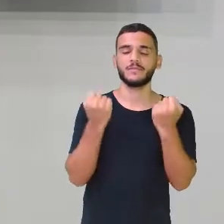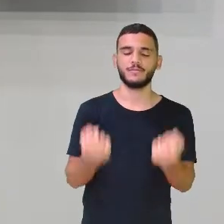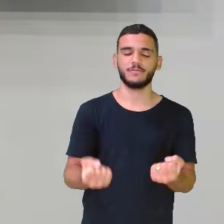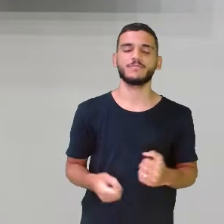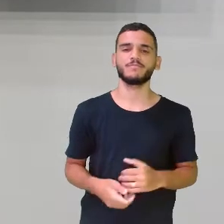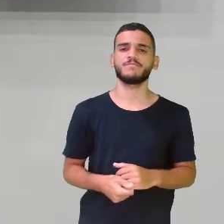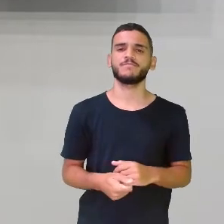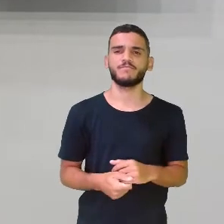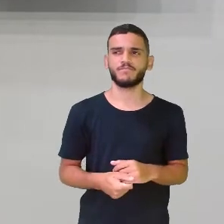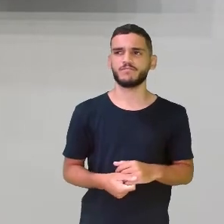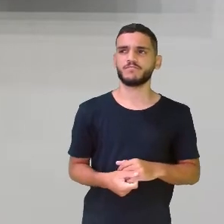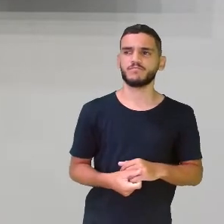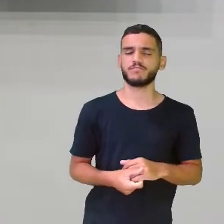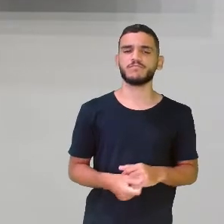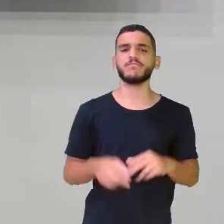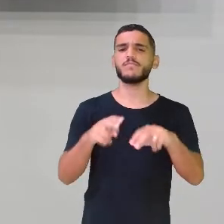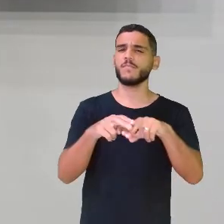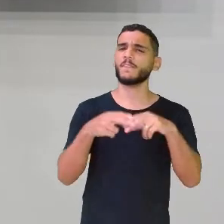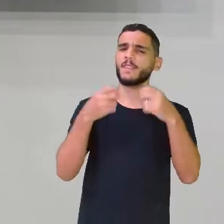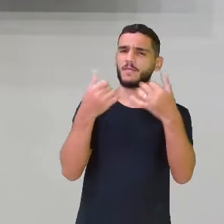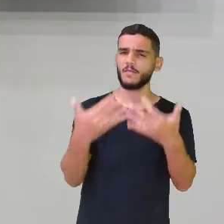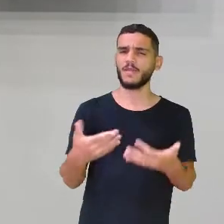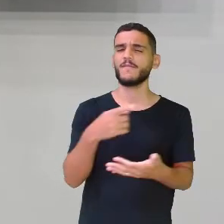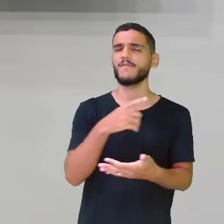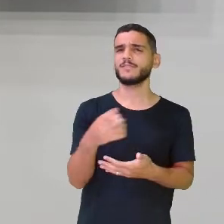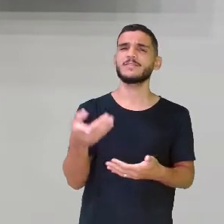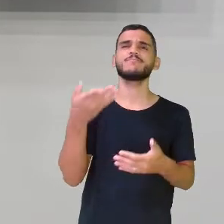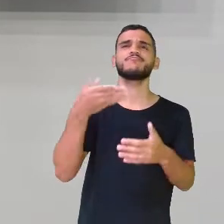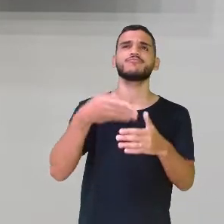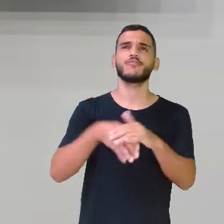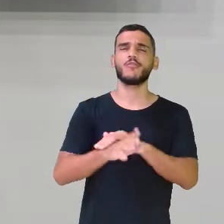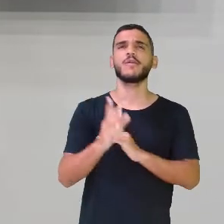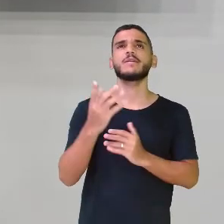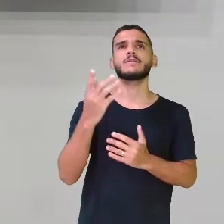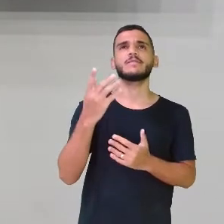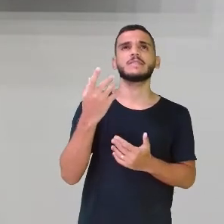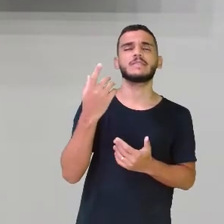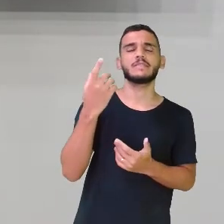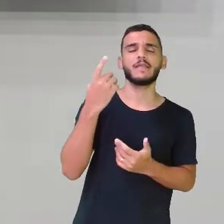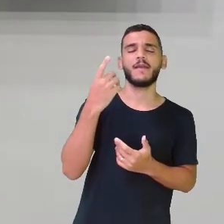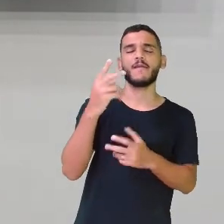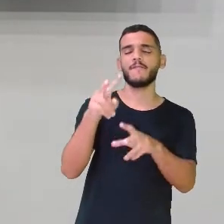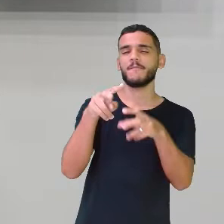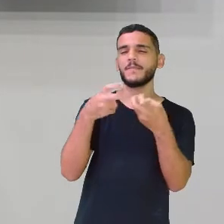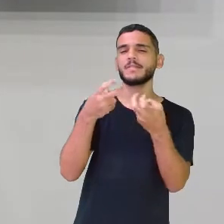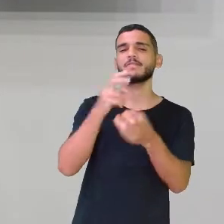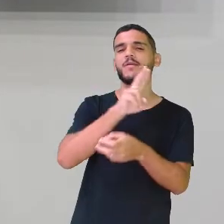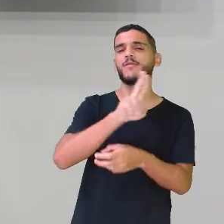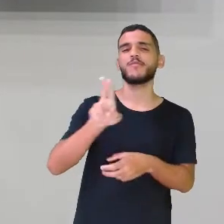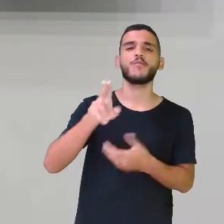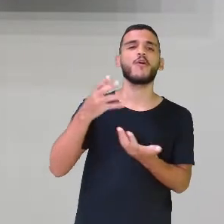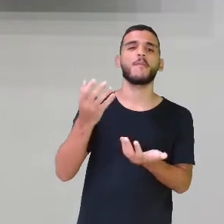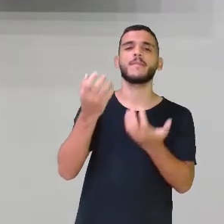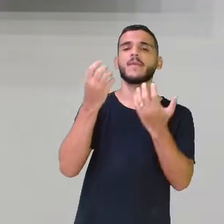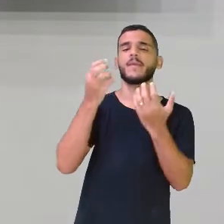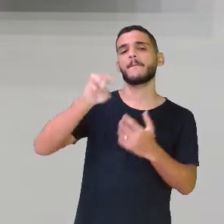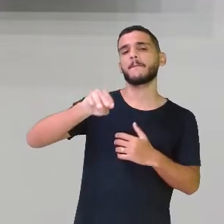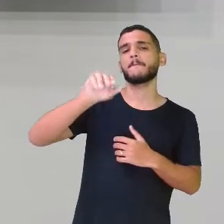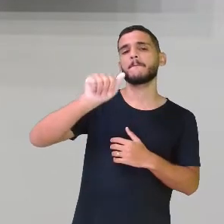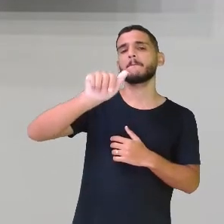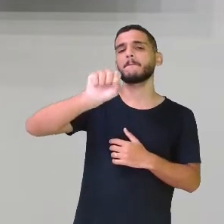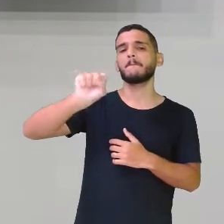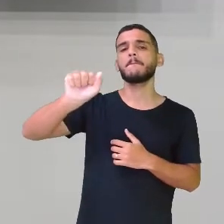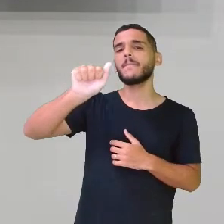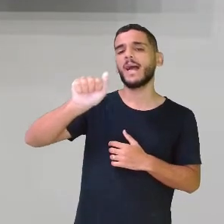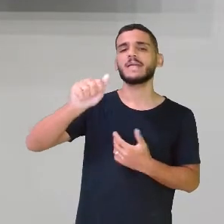para você. Vocês não estão acostumados a escutar medidas de massa, porque a gente está acostumado a falar sobre o nome peso.